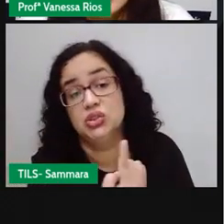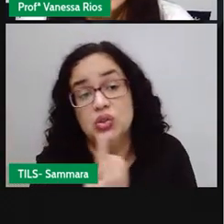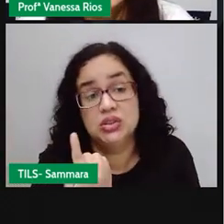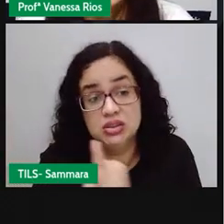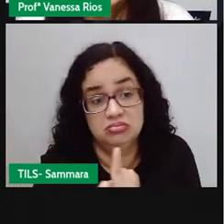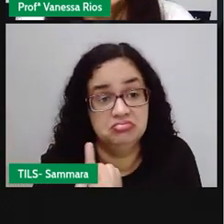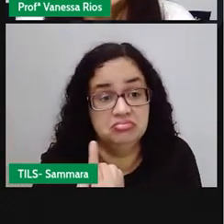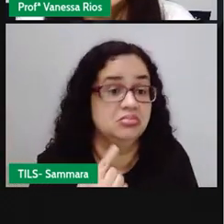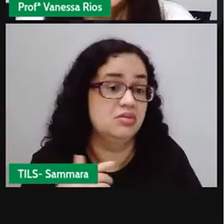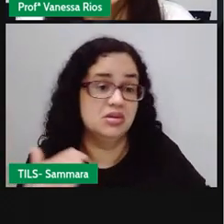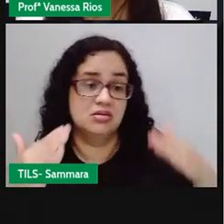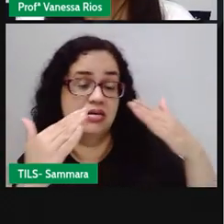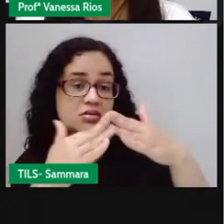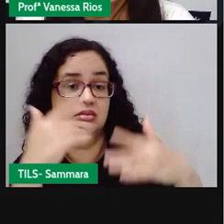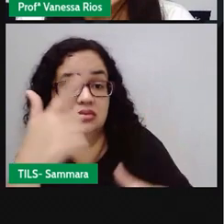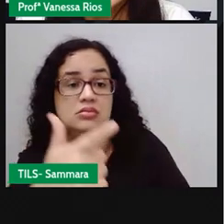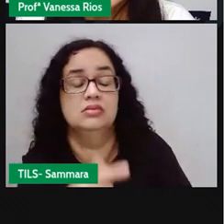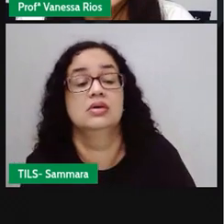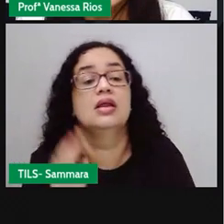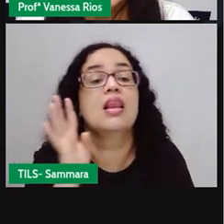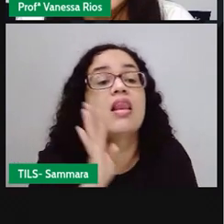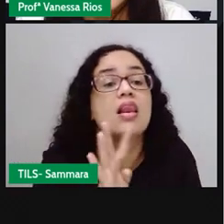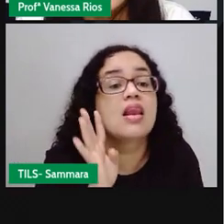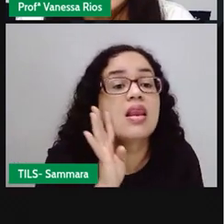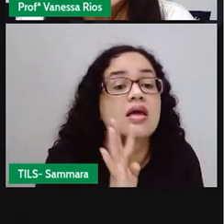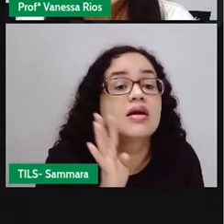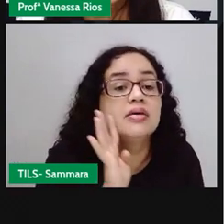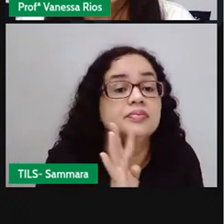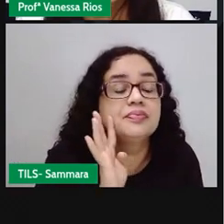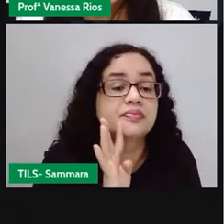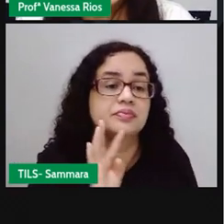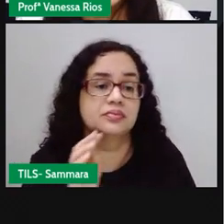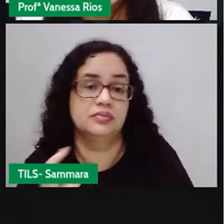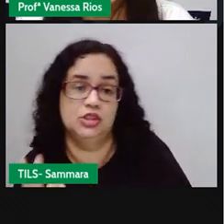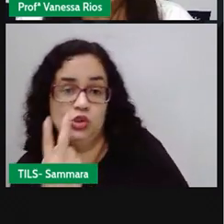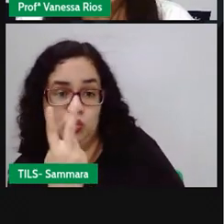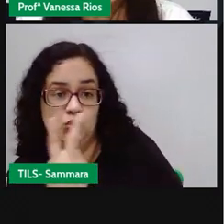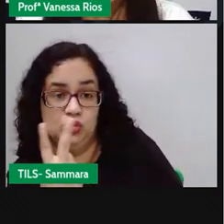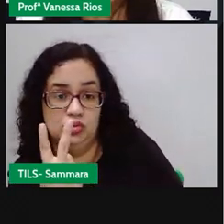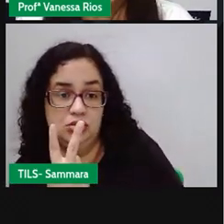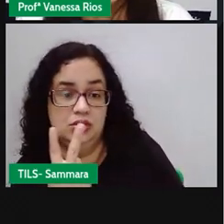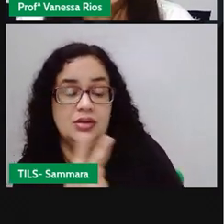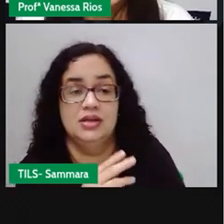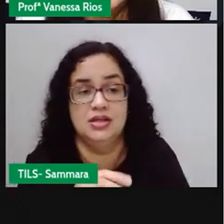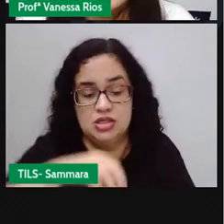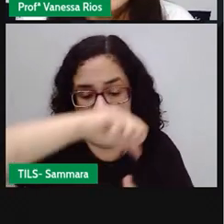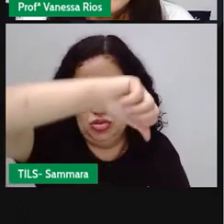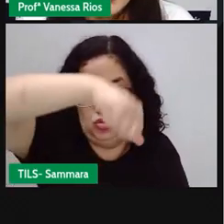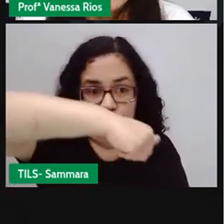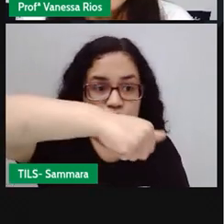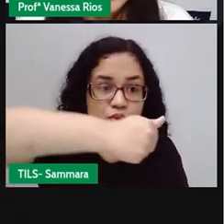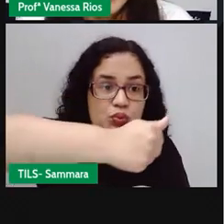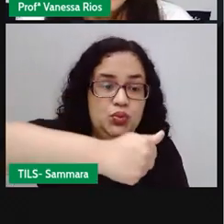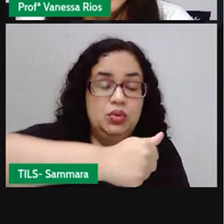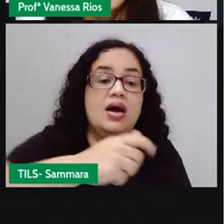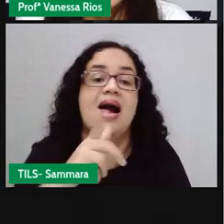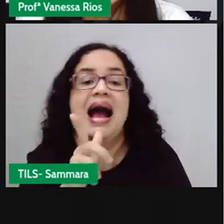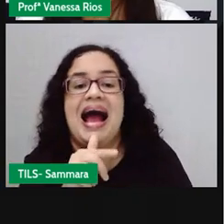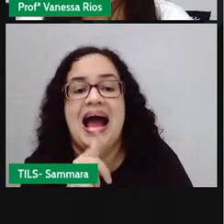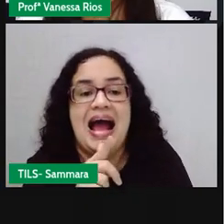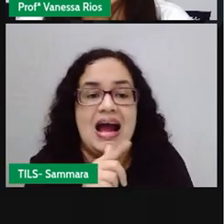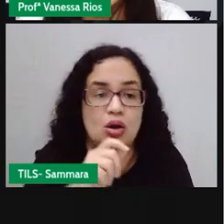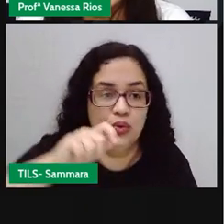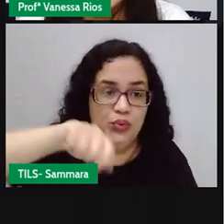de casa. E aí, é bem interessante. Misture duas colheres de sopa de detergente e um copo de água.